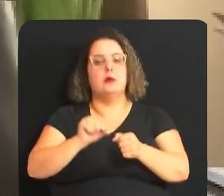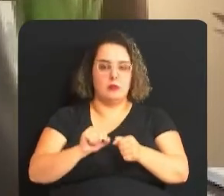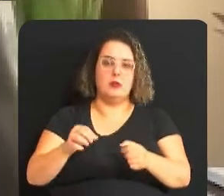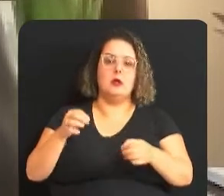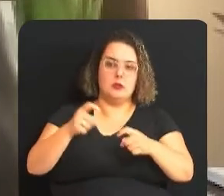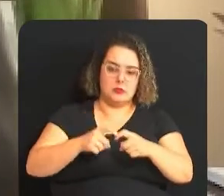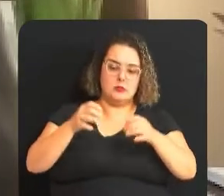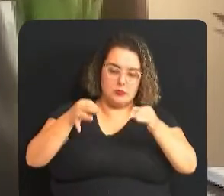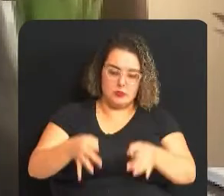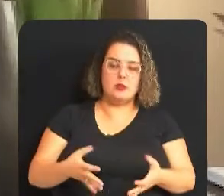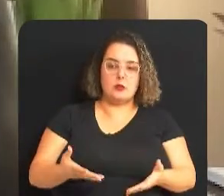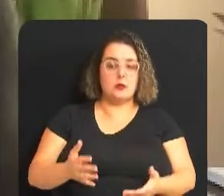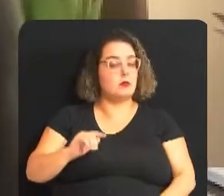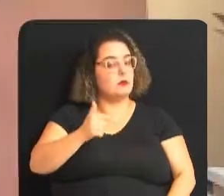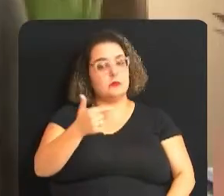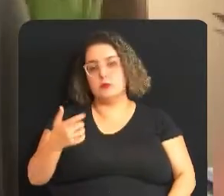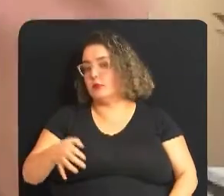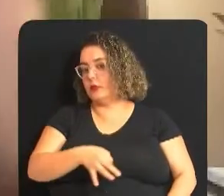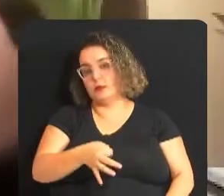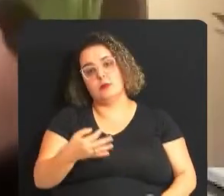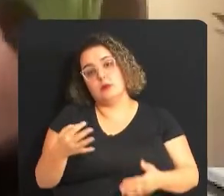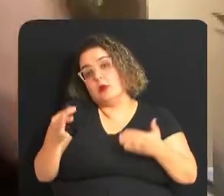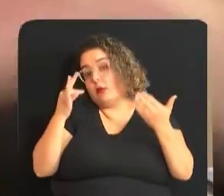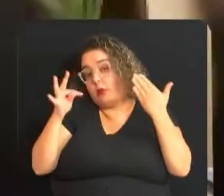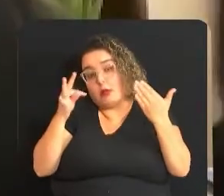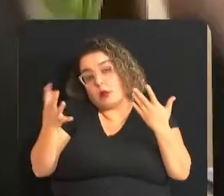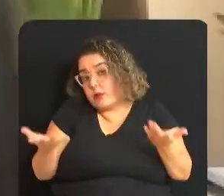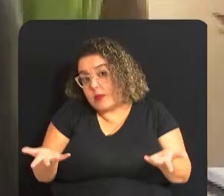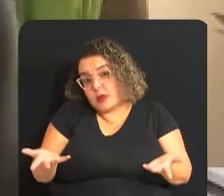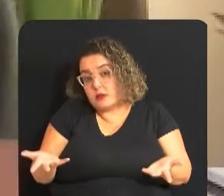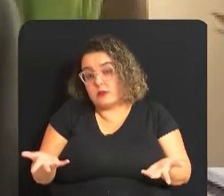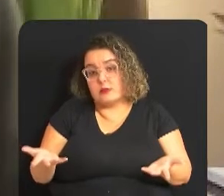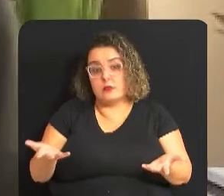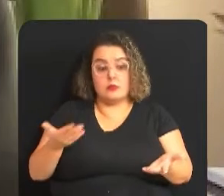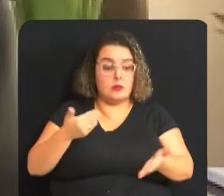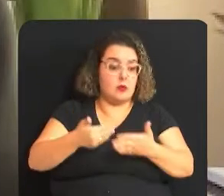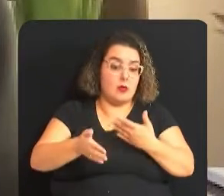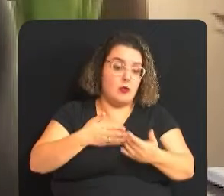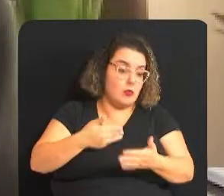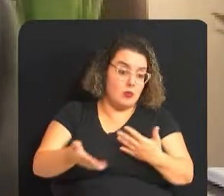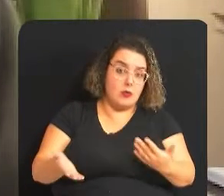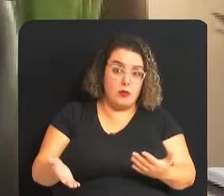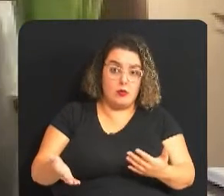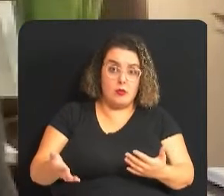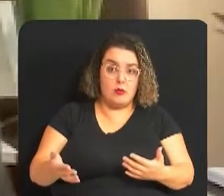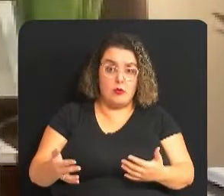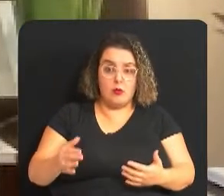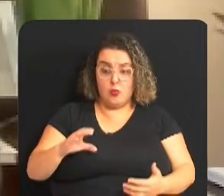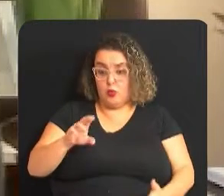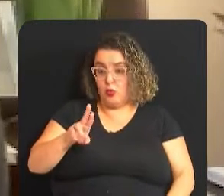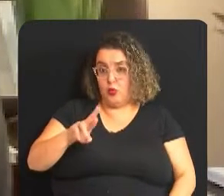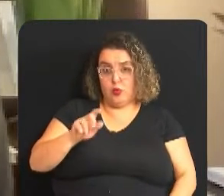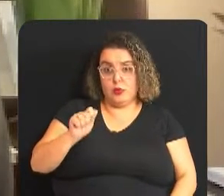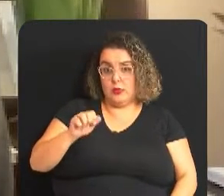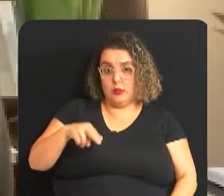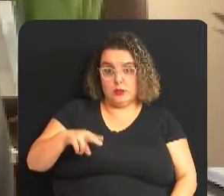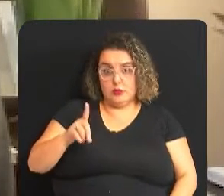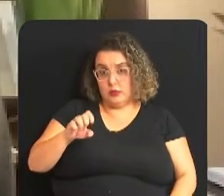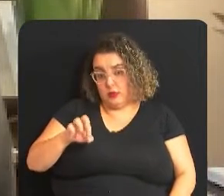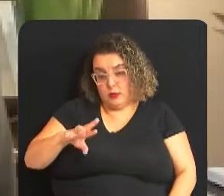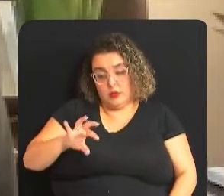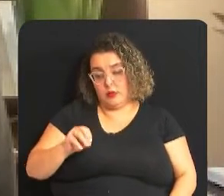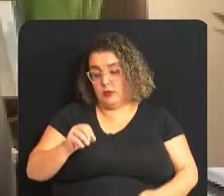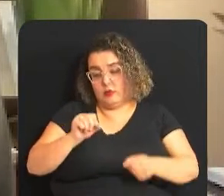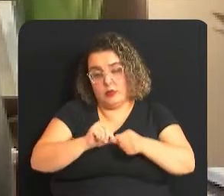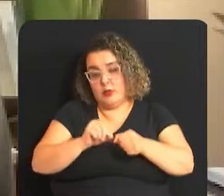Quando eu não tenho diagnóstico, eu estou fazendo terapia. Terapia, qualquer curandeiro inventa fazer terapia. E, doutor, a gente